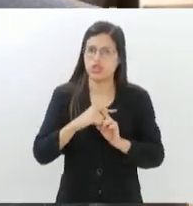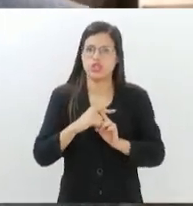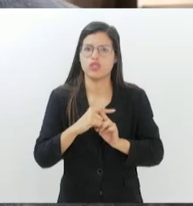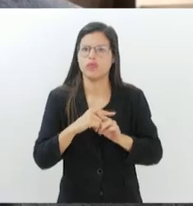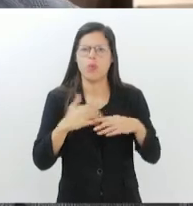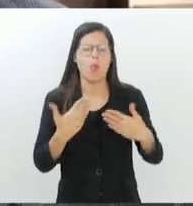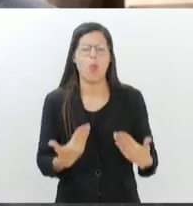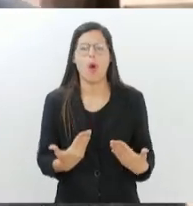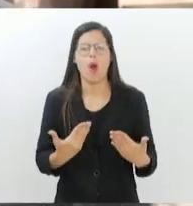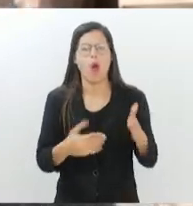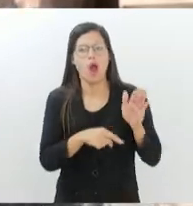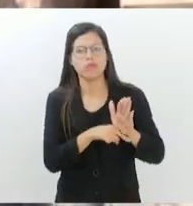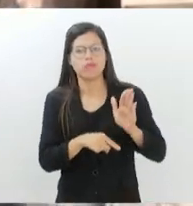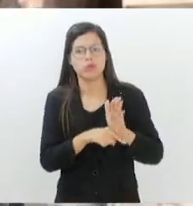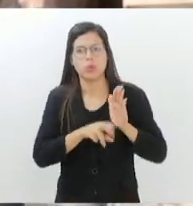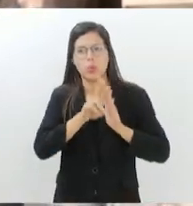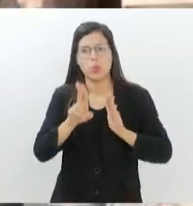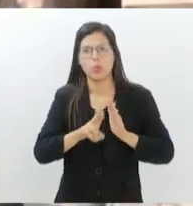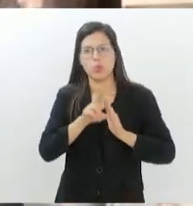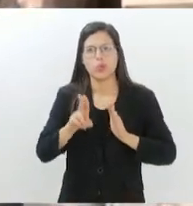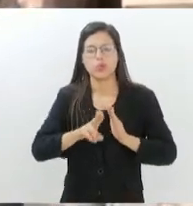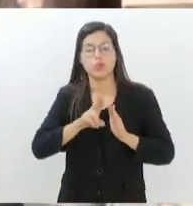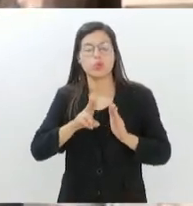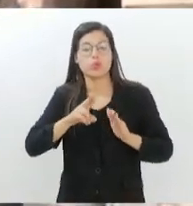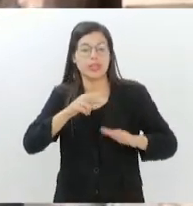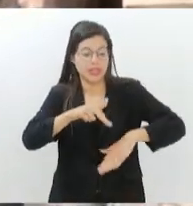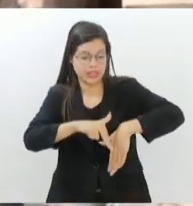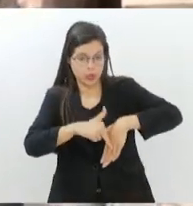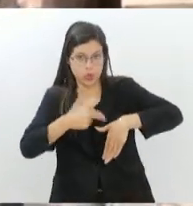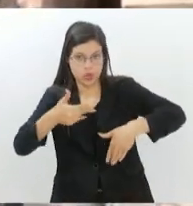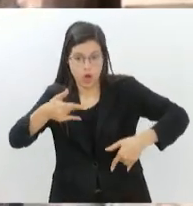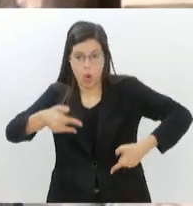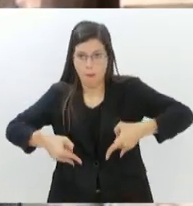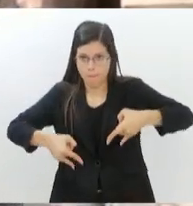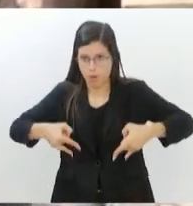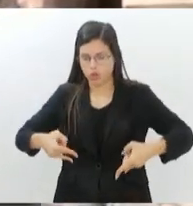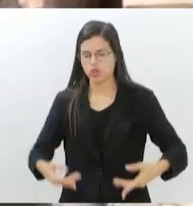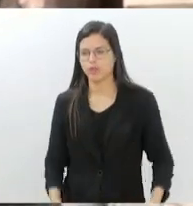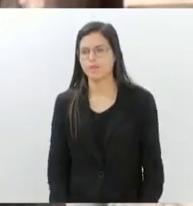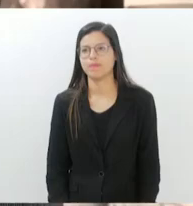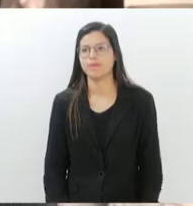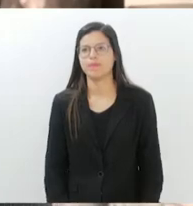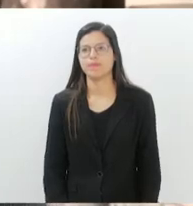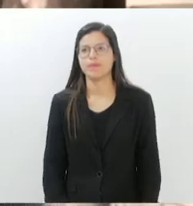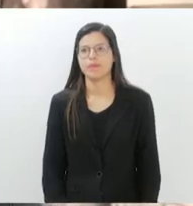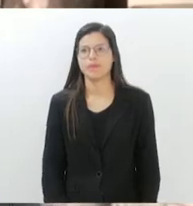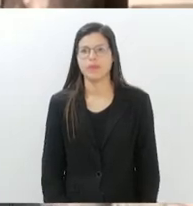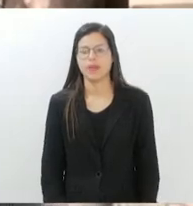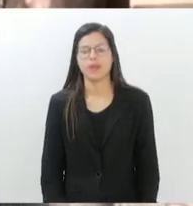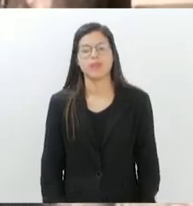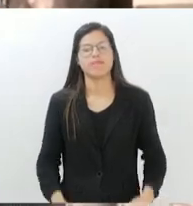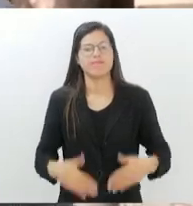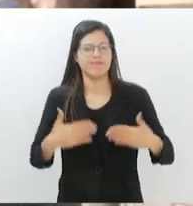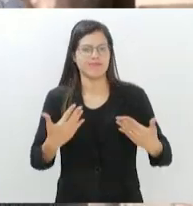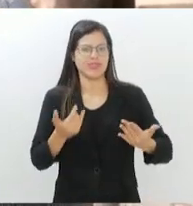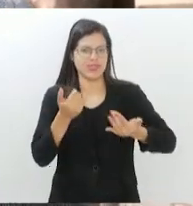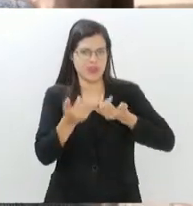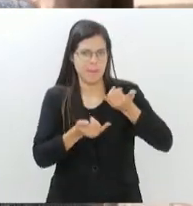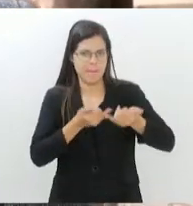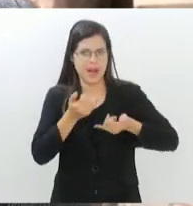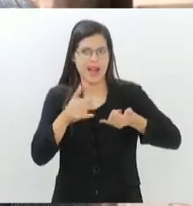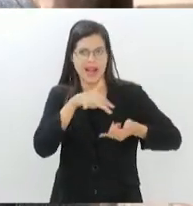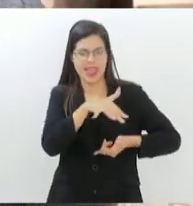vêm contribuindo com esse uso da cirurgia robótica? Olha, a gente brinca no meio urológico que